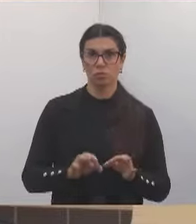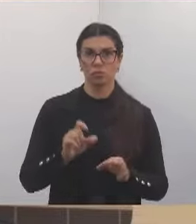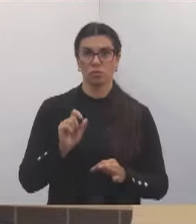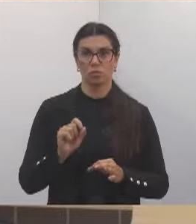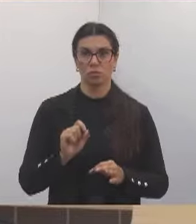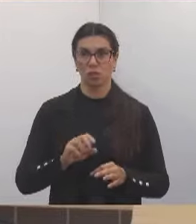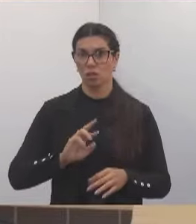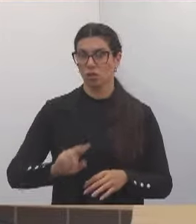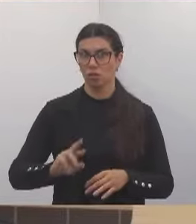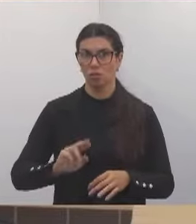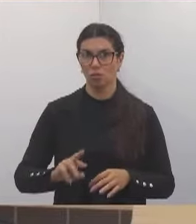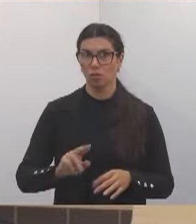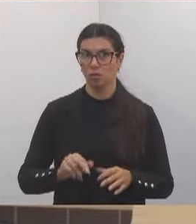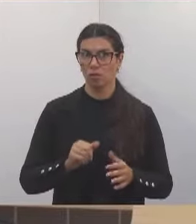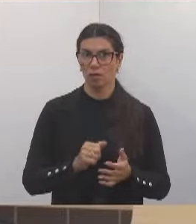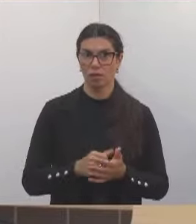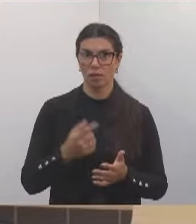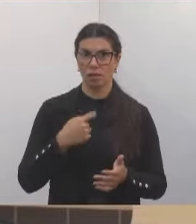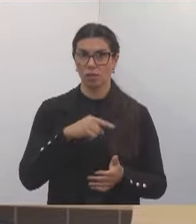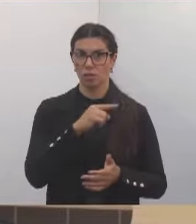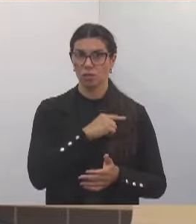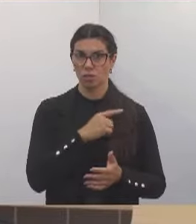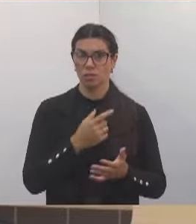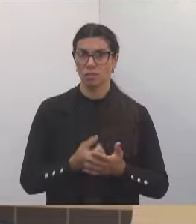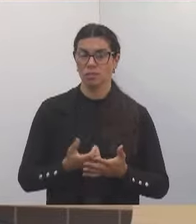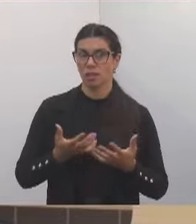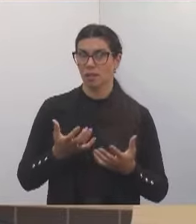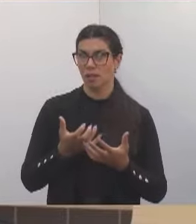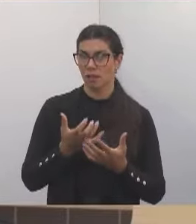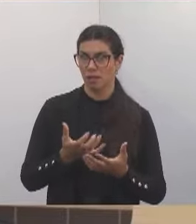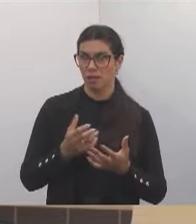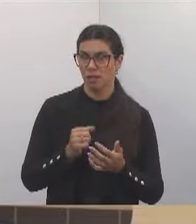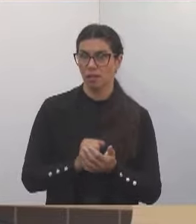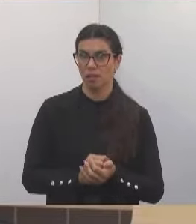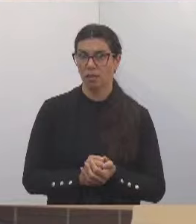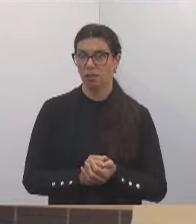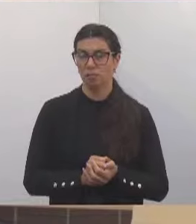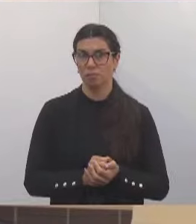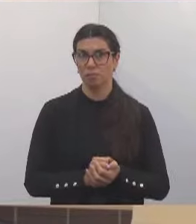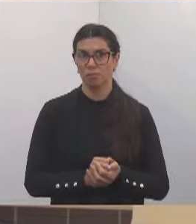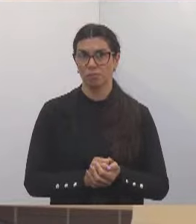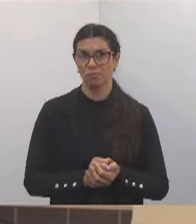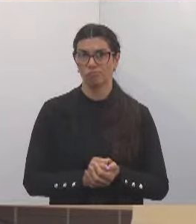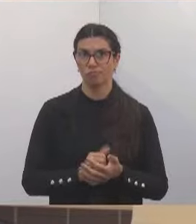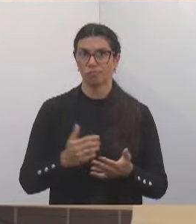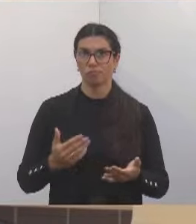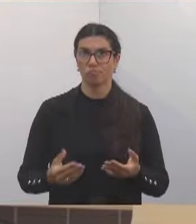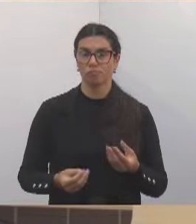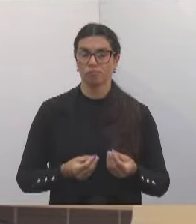tipificando o crime de rachadinha. Não está aqui atribuindo a ele